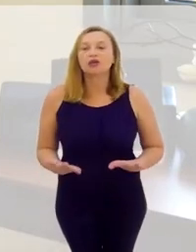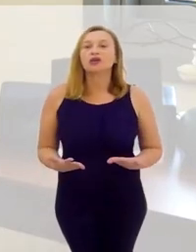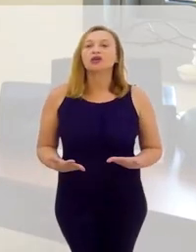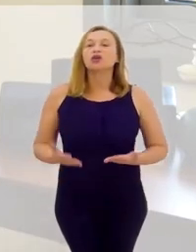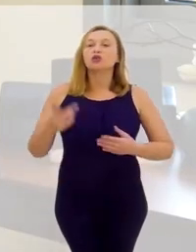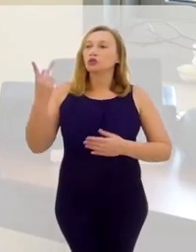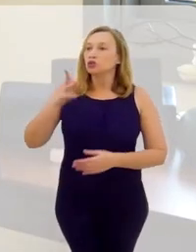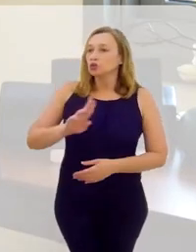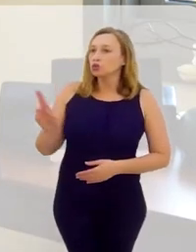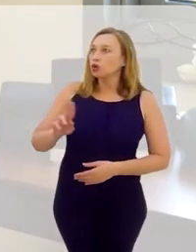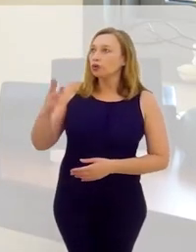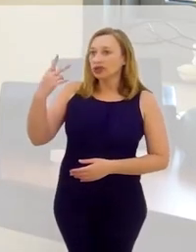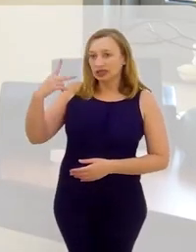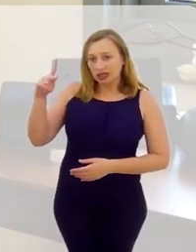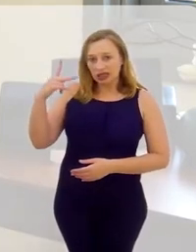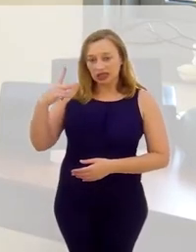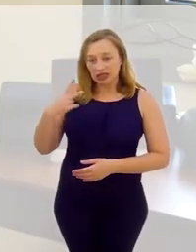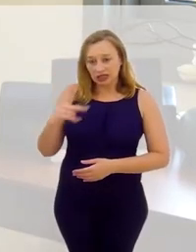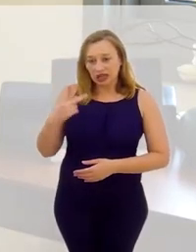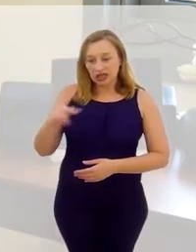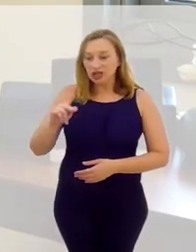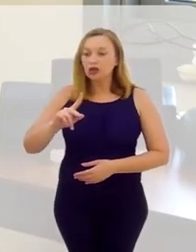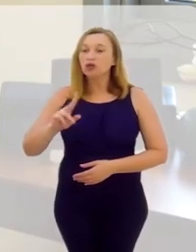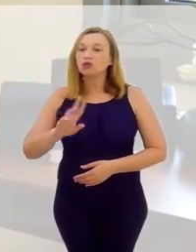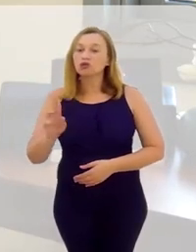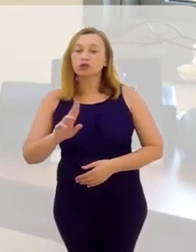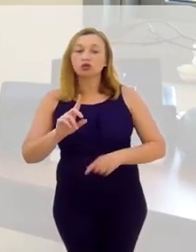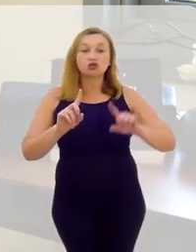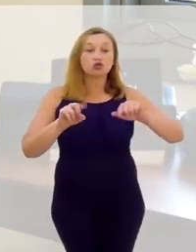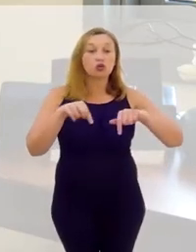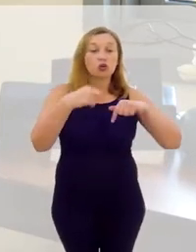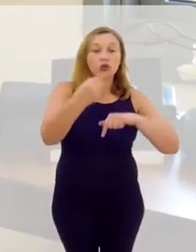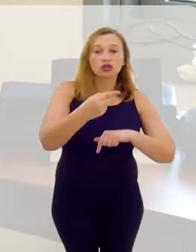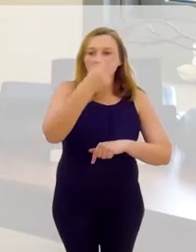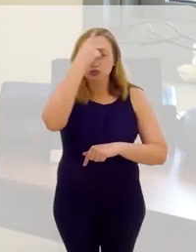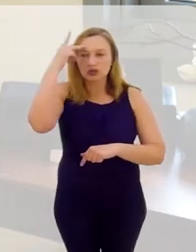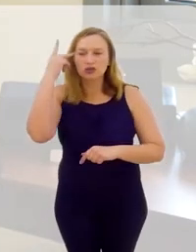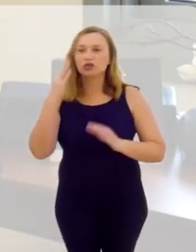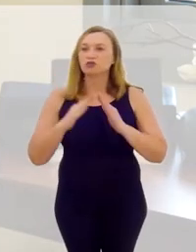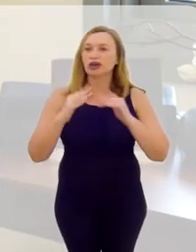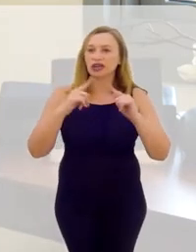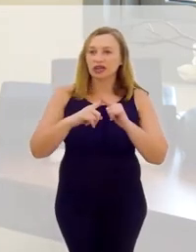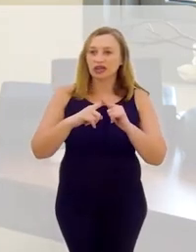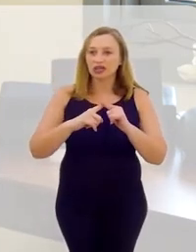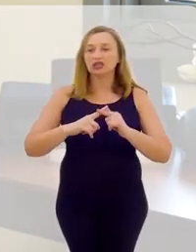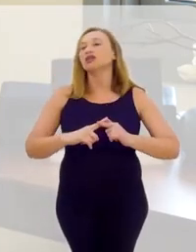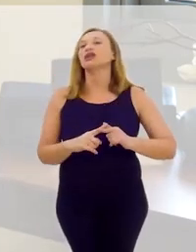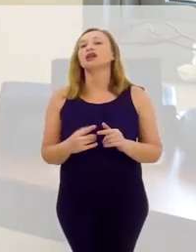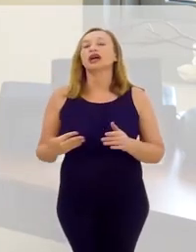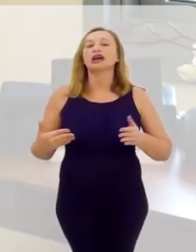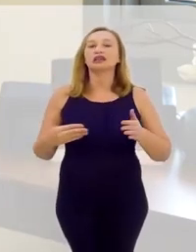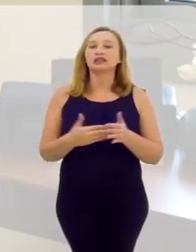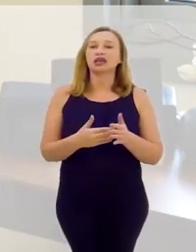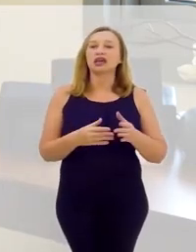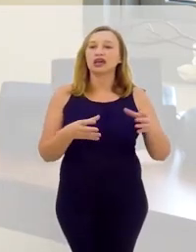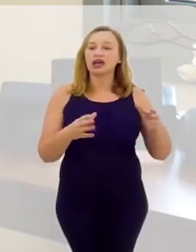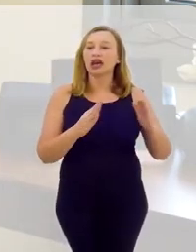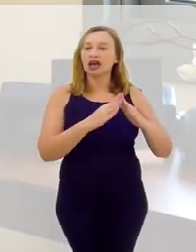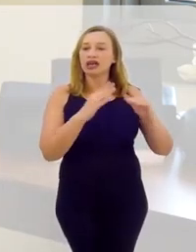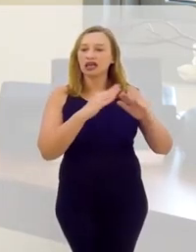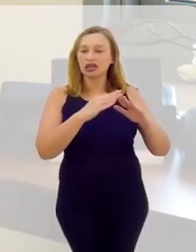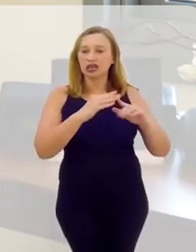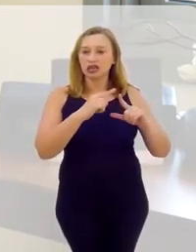Certo. Então, o nome dele é sugerido com o nome de outros homens, né, para a igreja. E isso vai até a